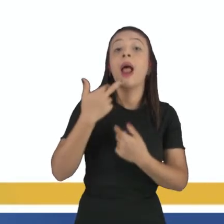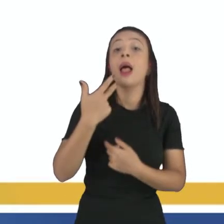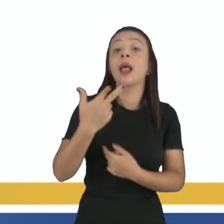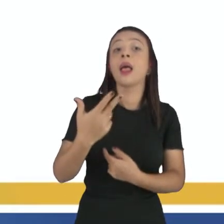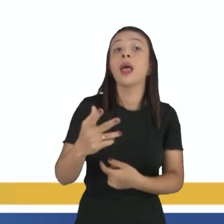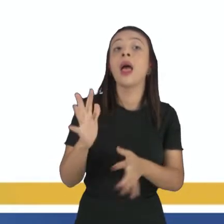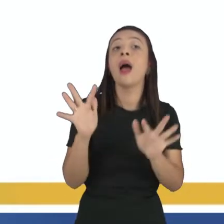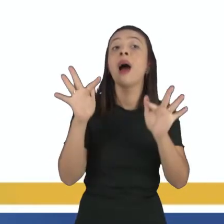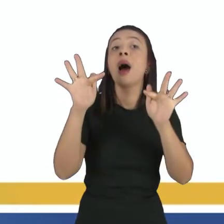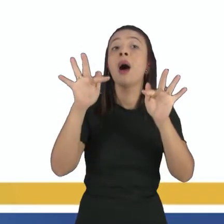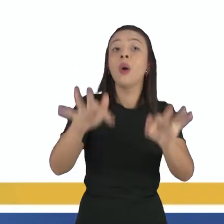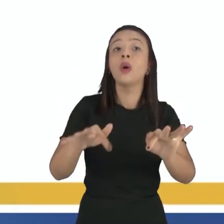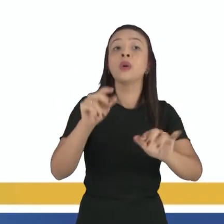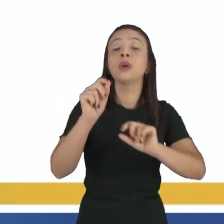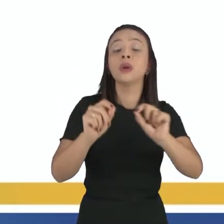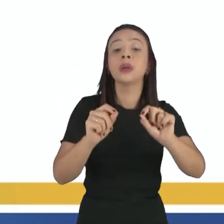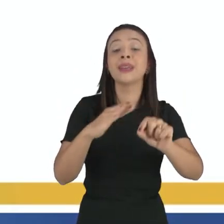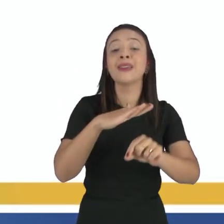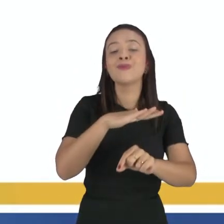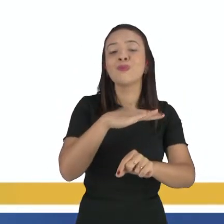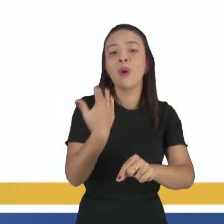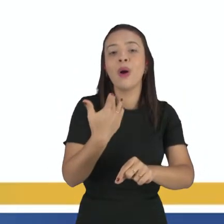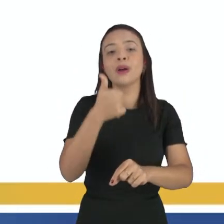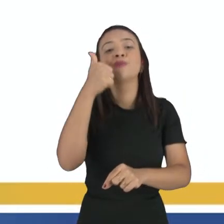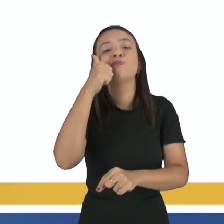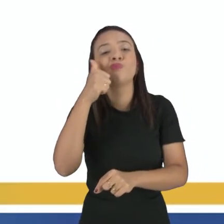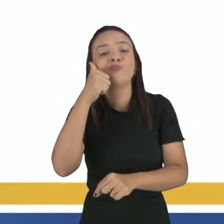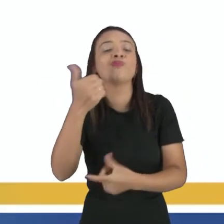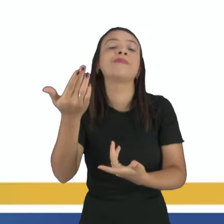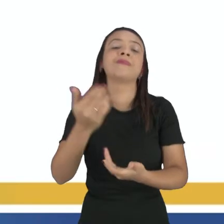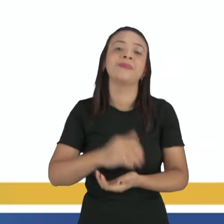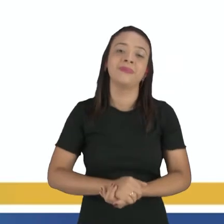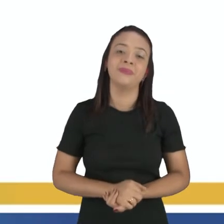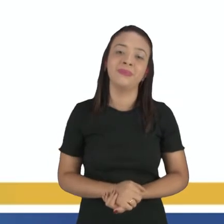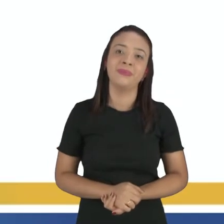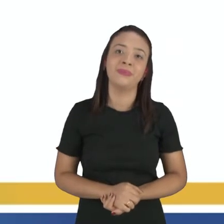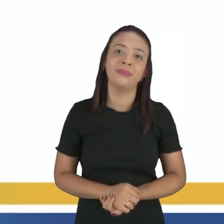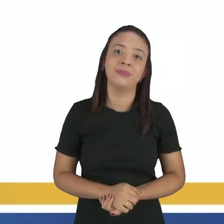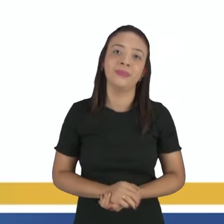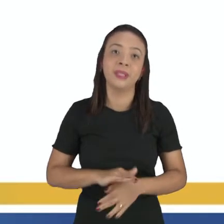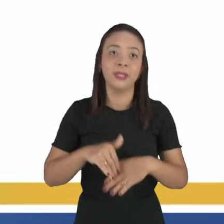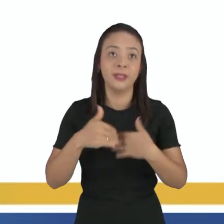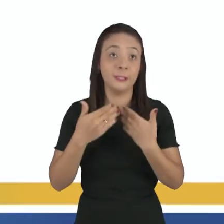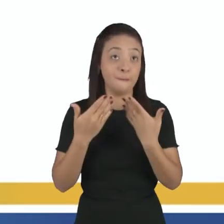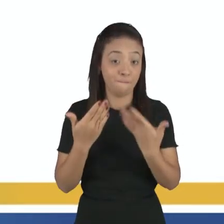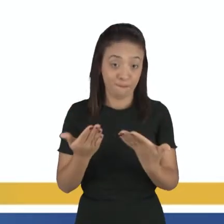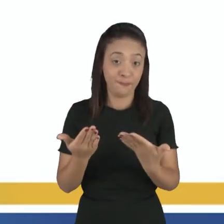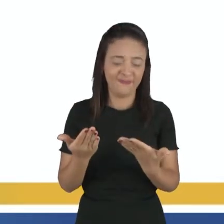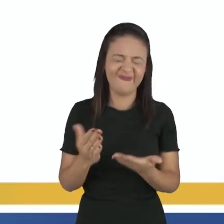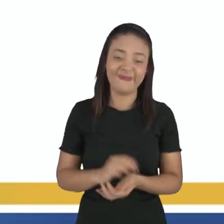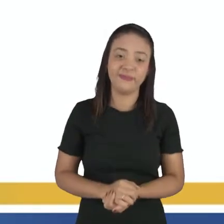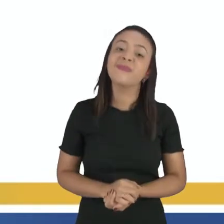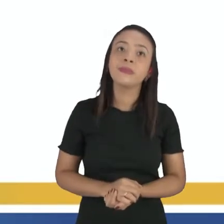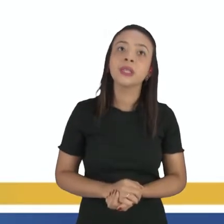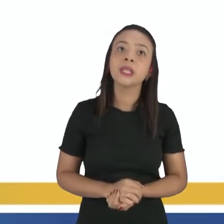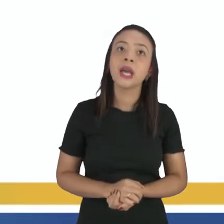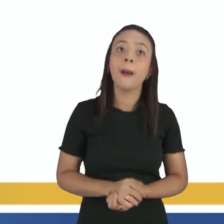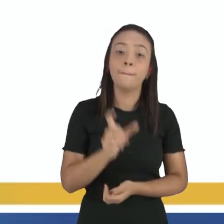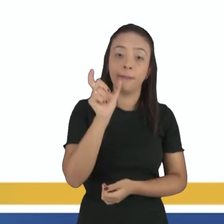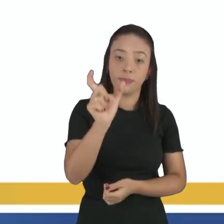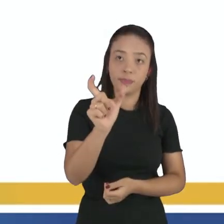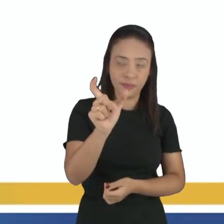língua é a última coisa que morre em uma mulher um Então olha aqui a